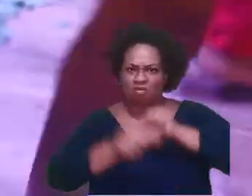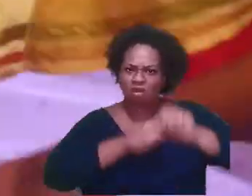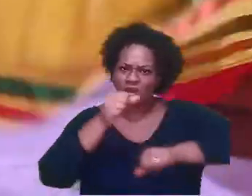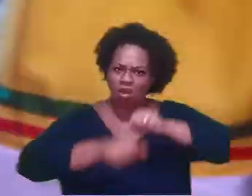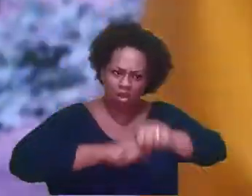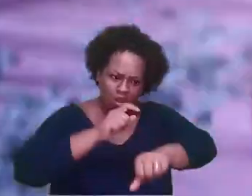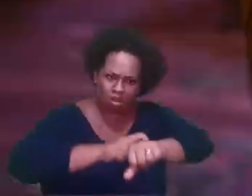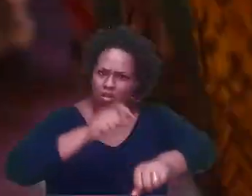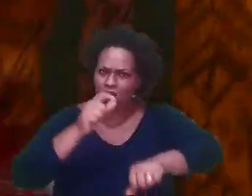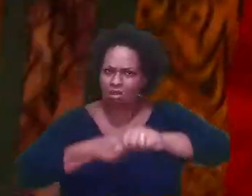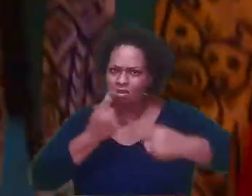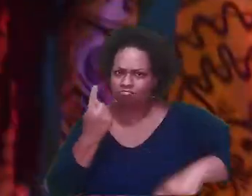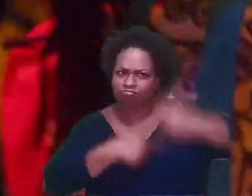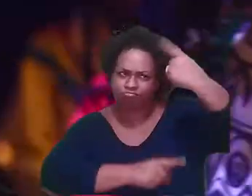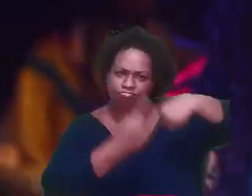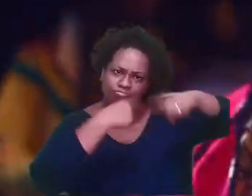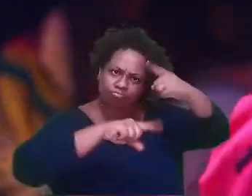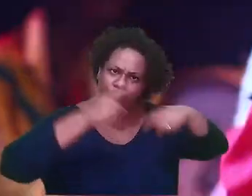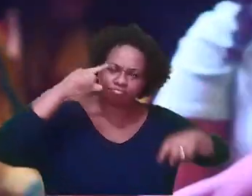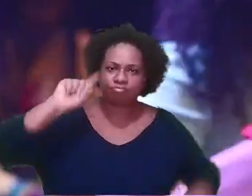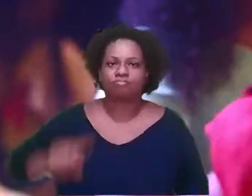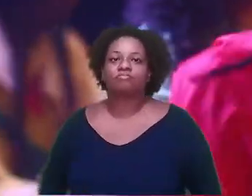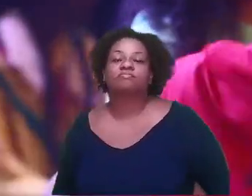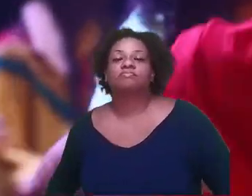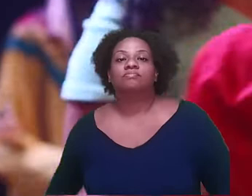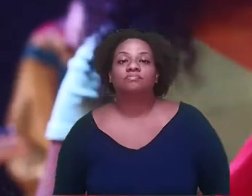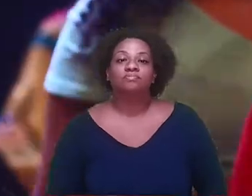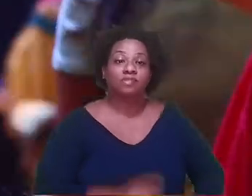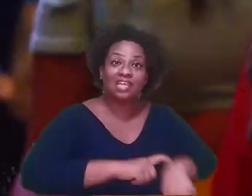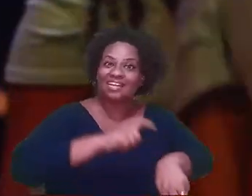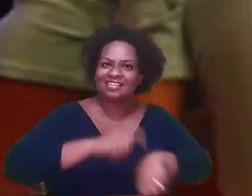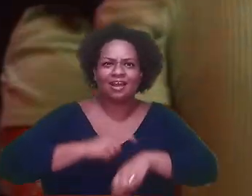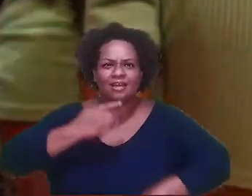na hora do pau comer. Tá na hora do pau comer. Bora! Tá na hora